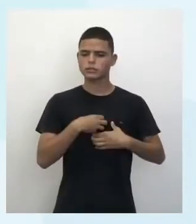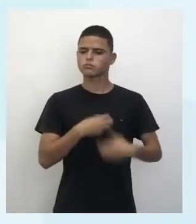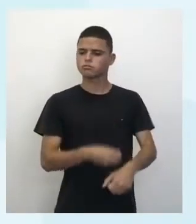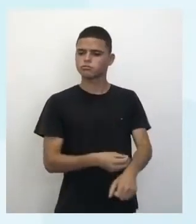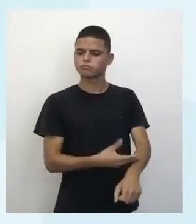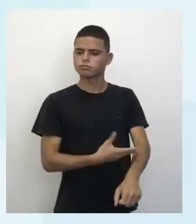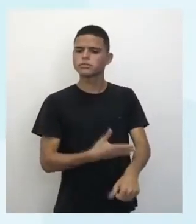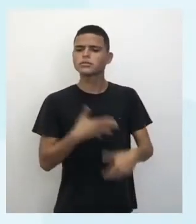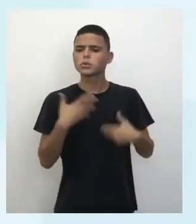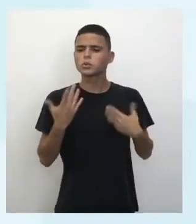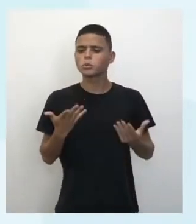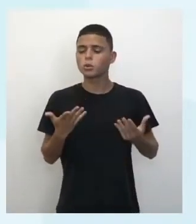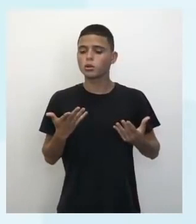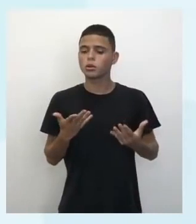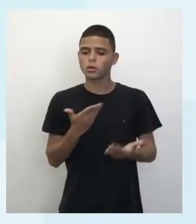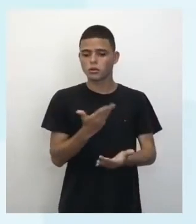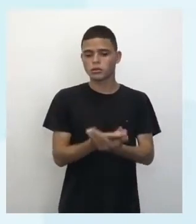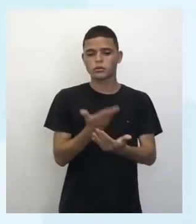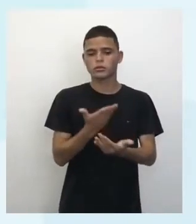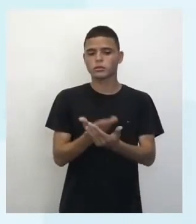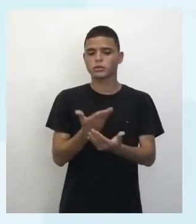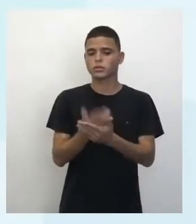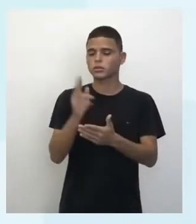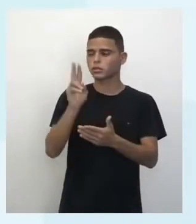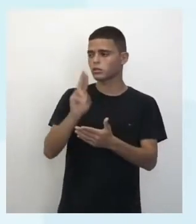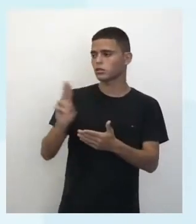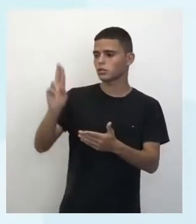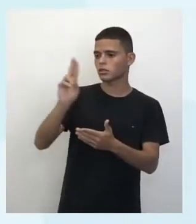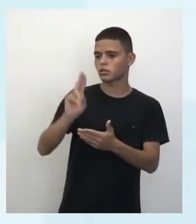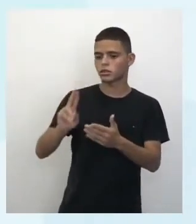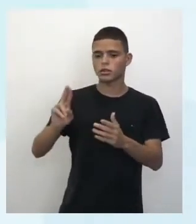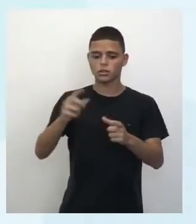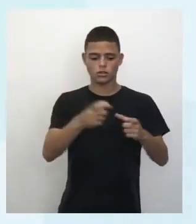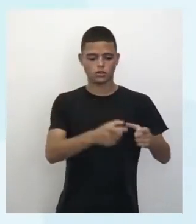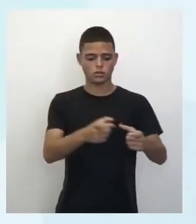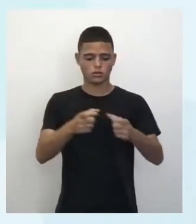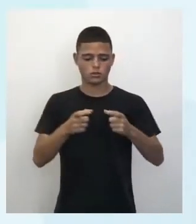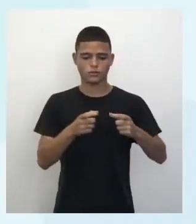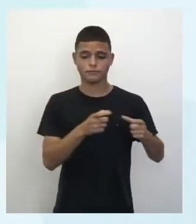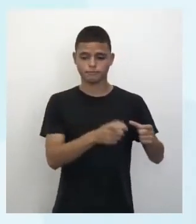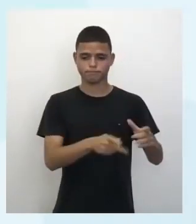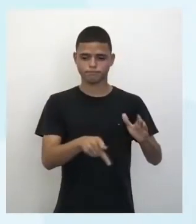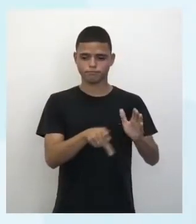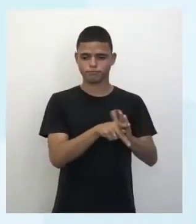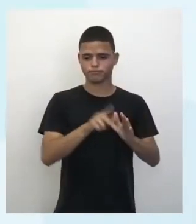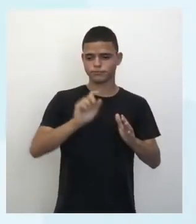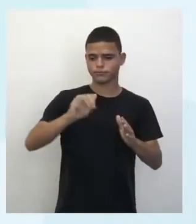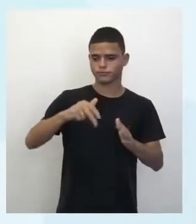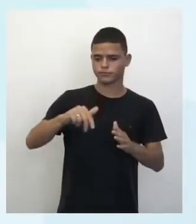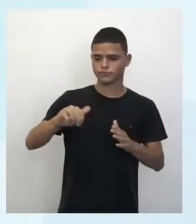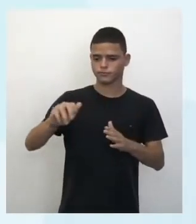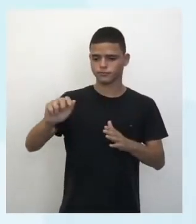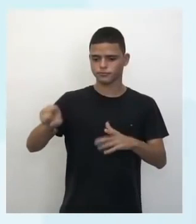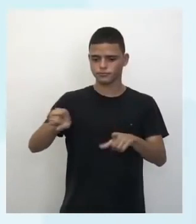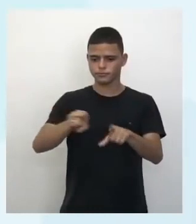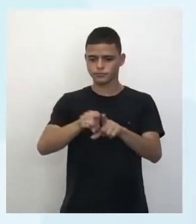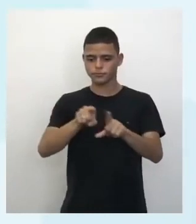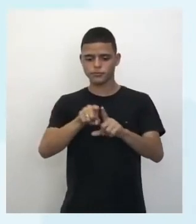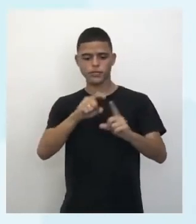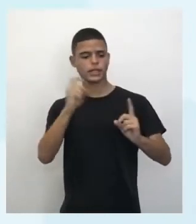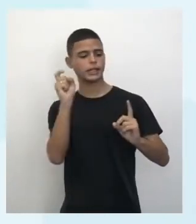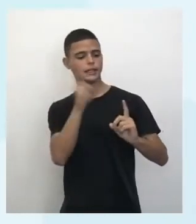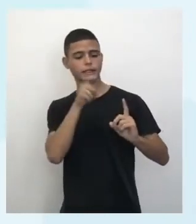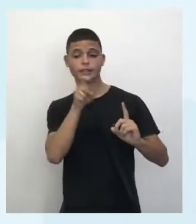a esses lugares. O estudo é realizado no Laboratório de Estudos sobre Intersubjetividade, Crítica Social e Direitos